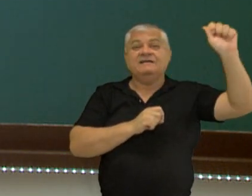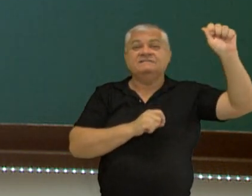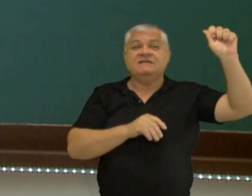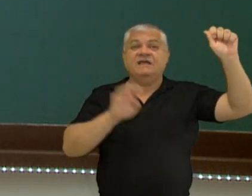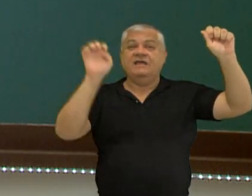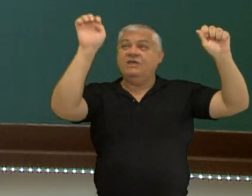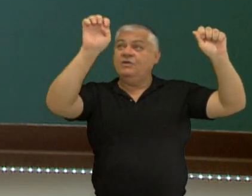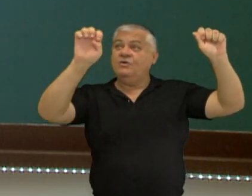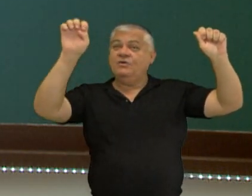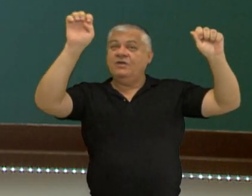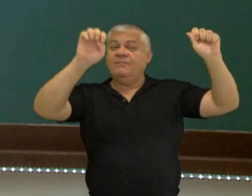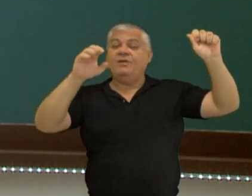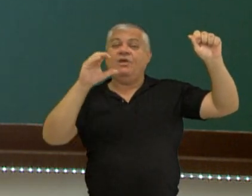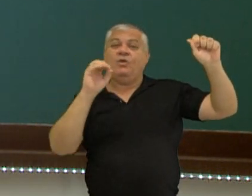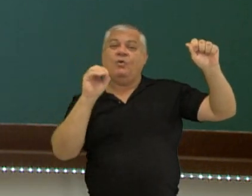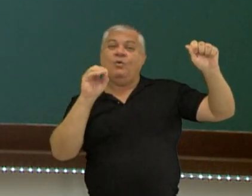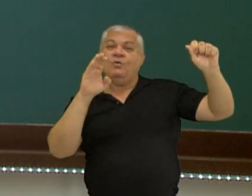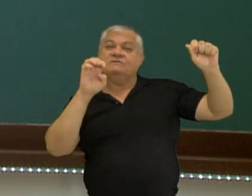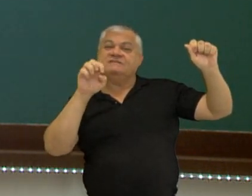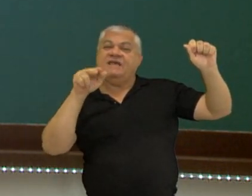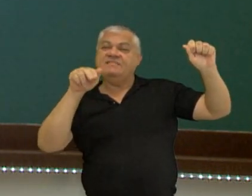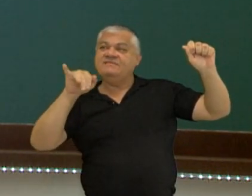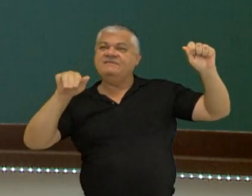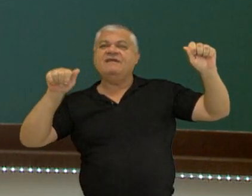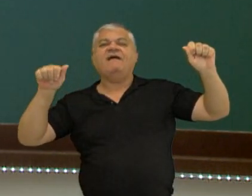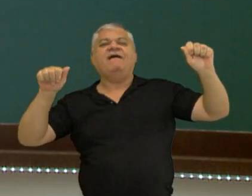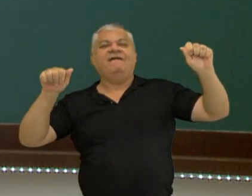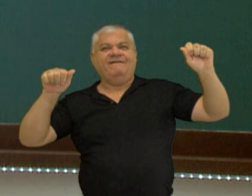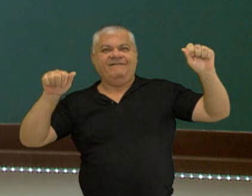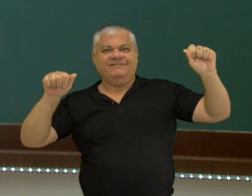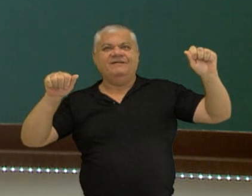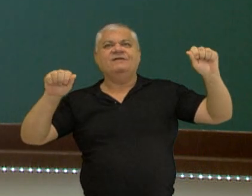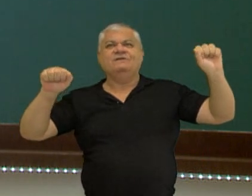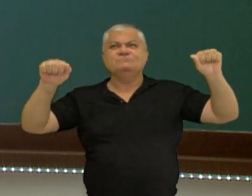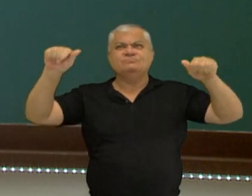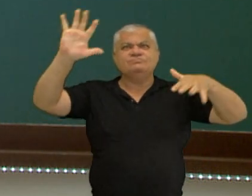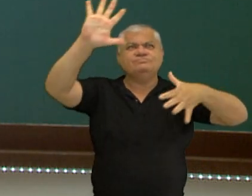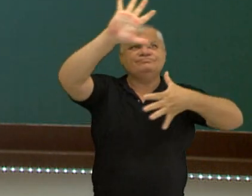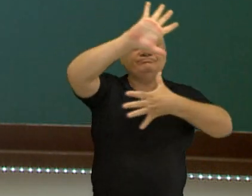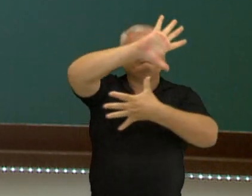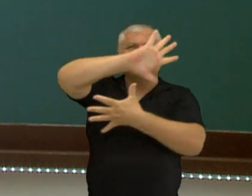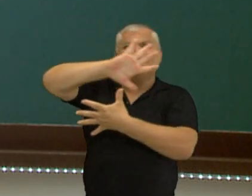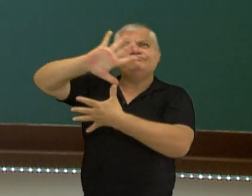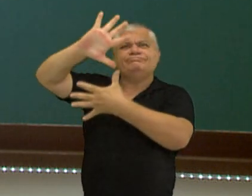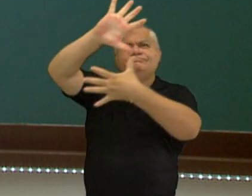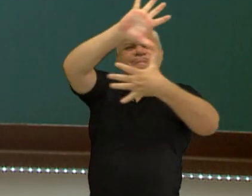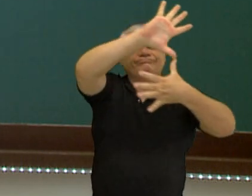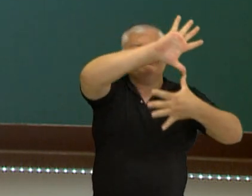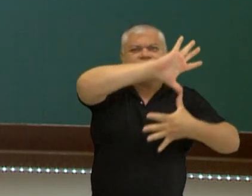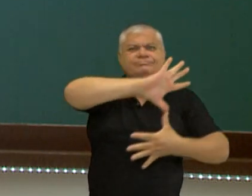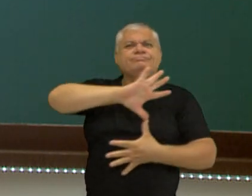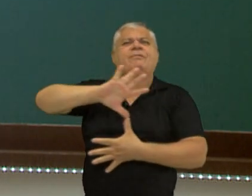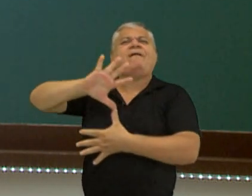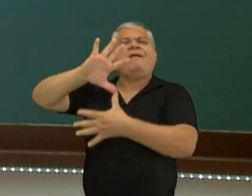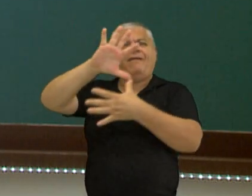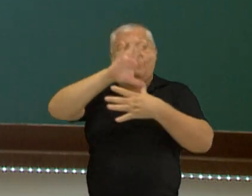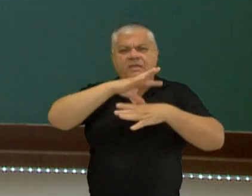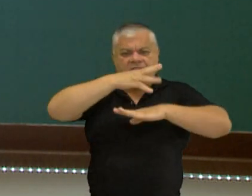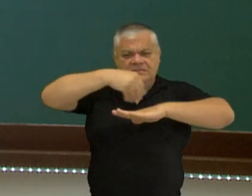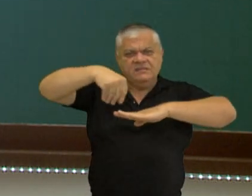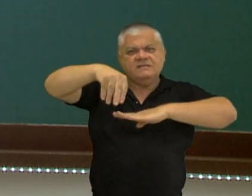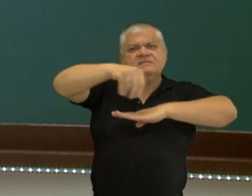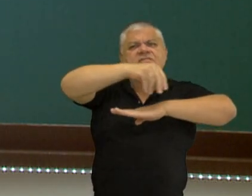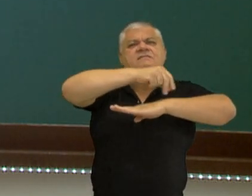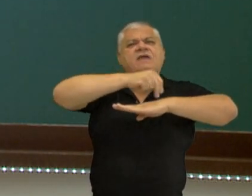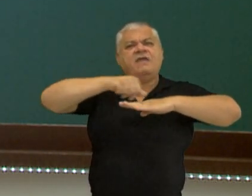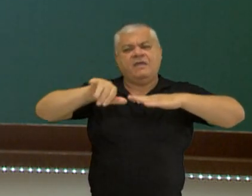Europa e Oceania. Então, essas são as grandes porções de terras emersas, de terras que estão acima